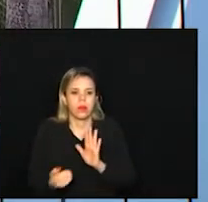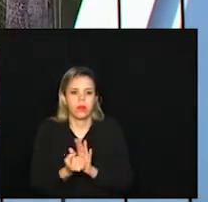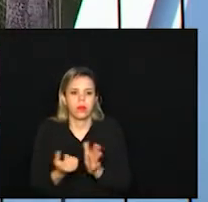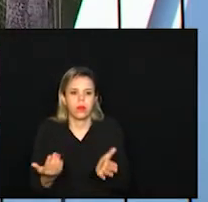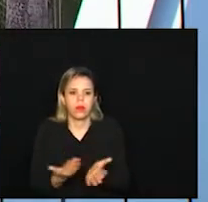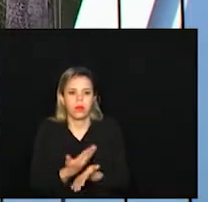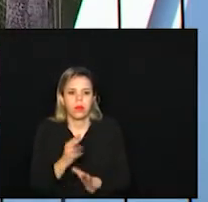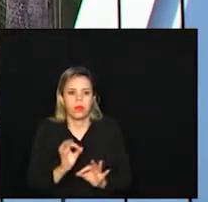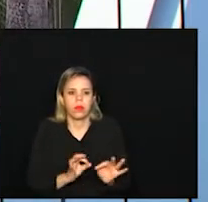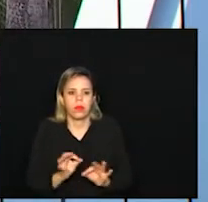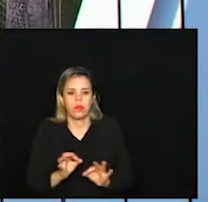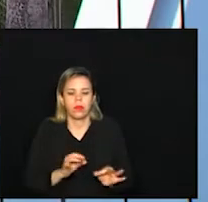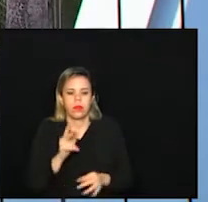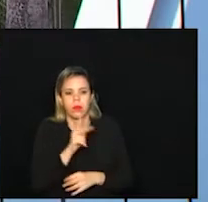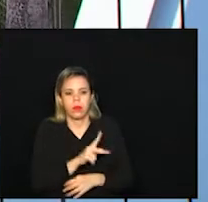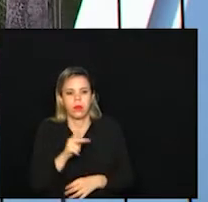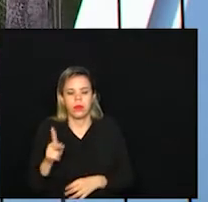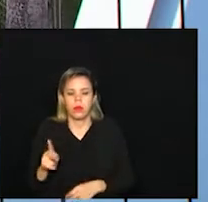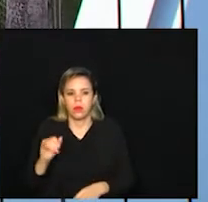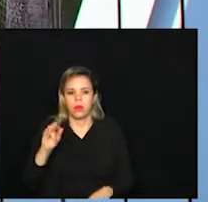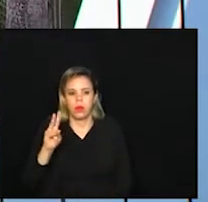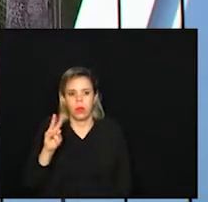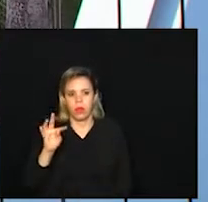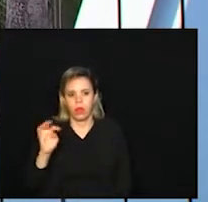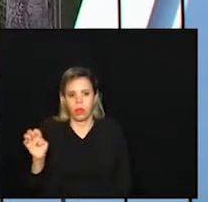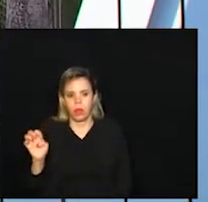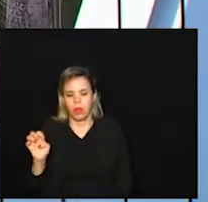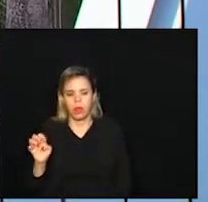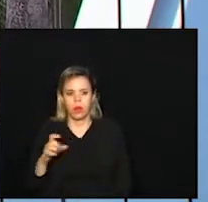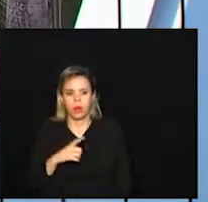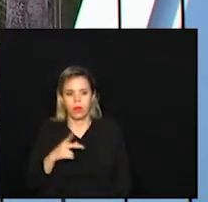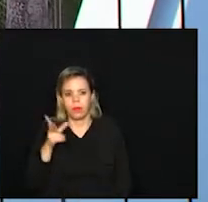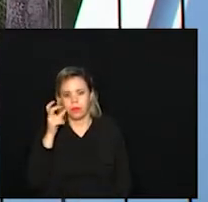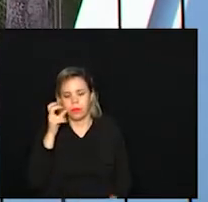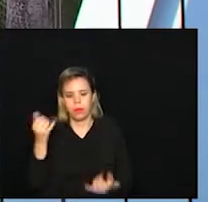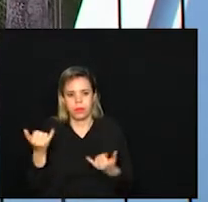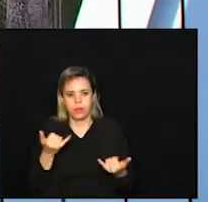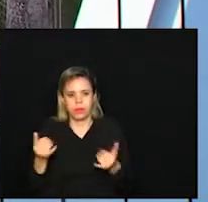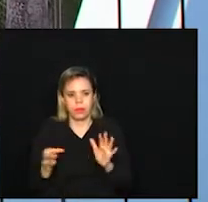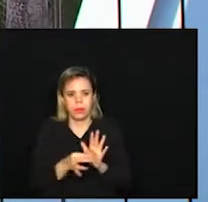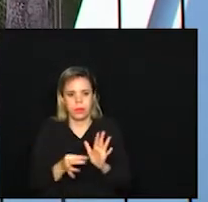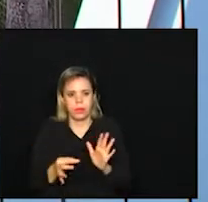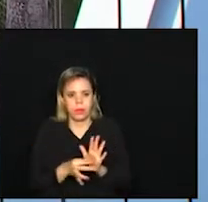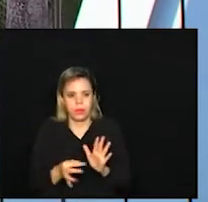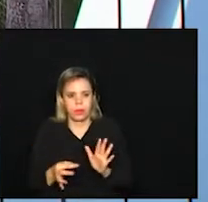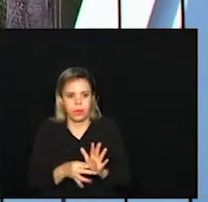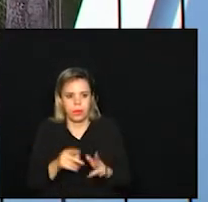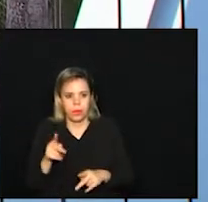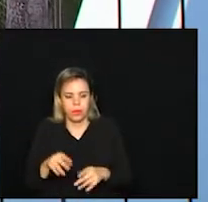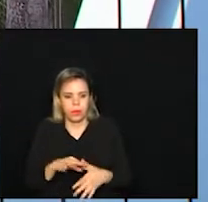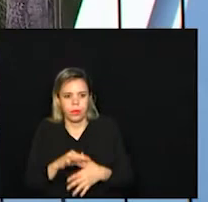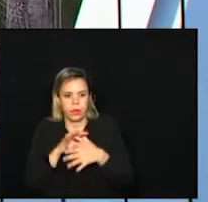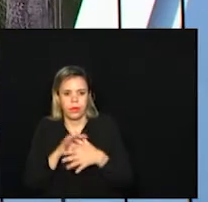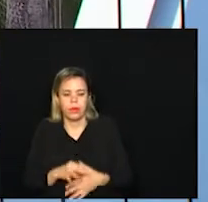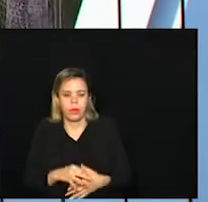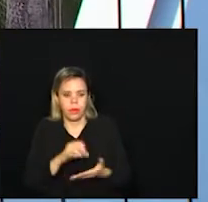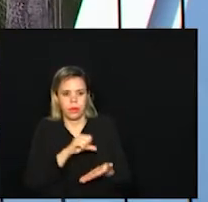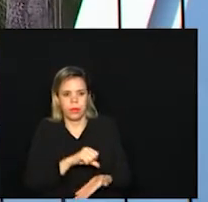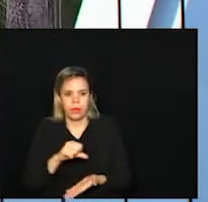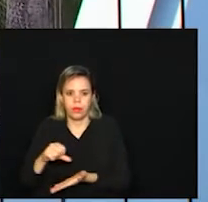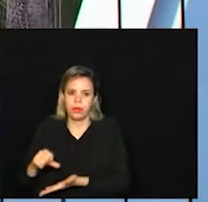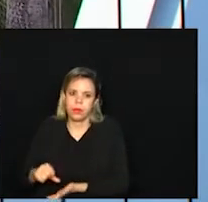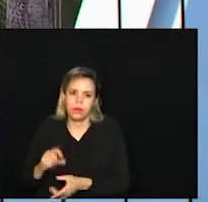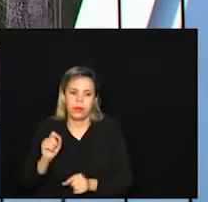no livro organizado pela professora Ivete Roldão ouvindo as lideranças daquela é